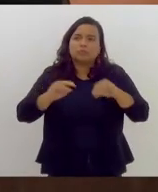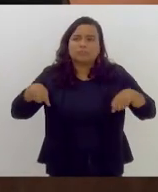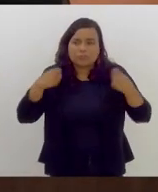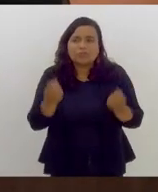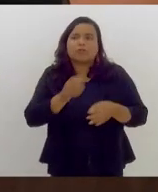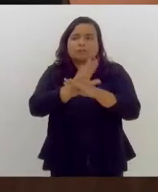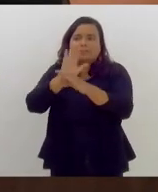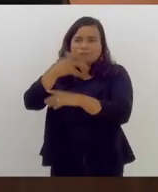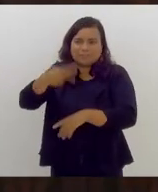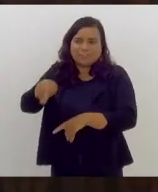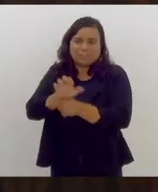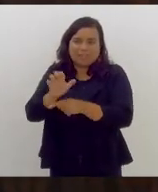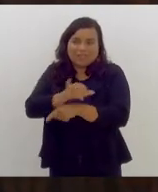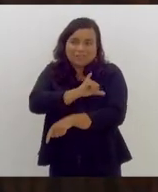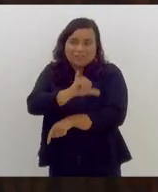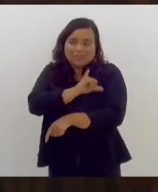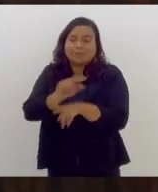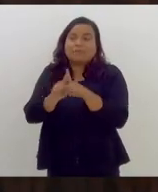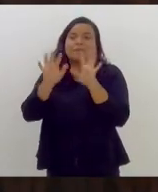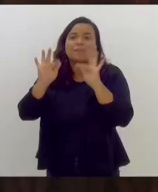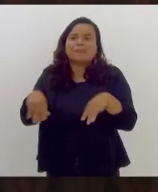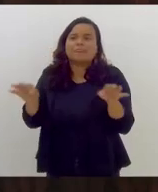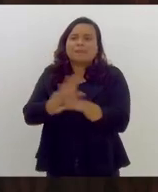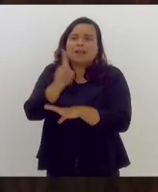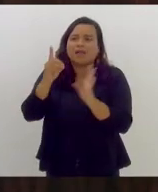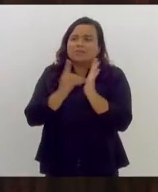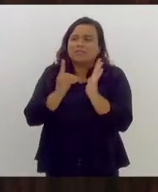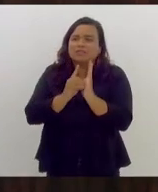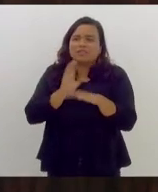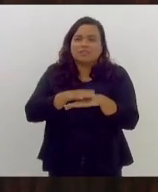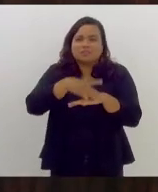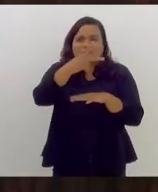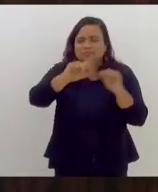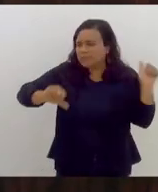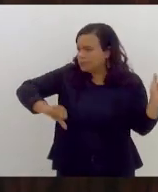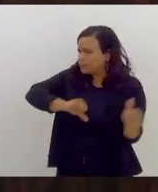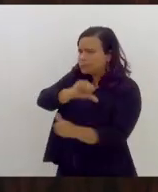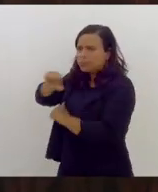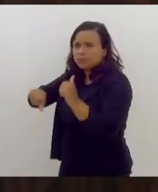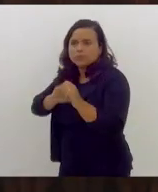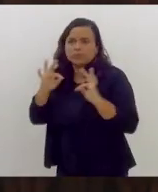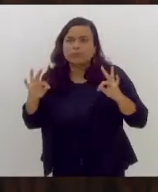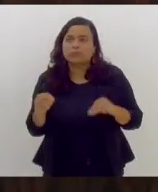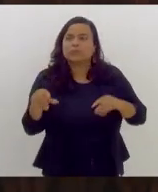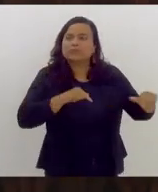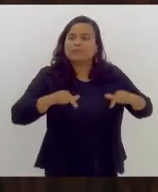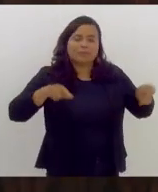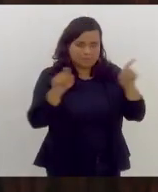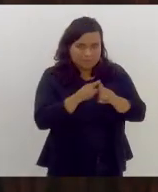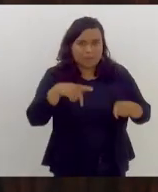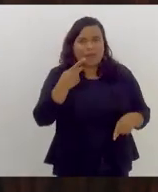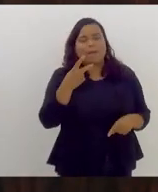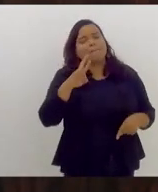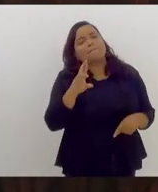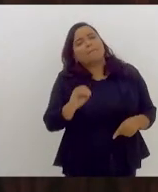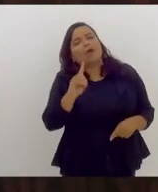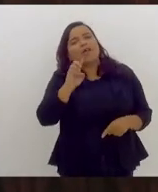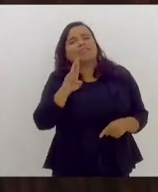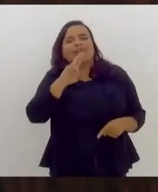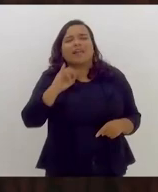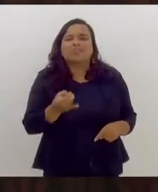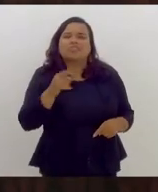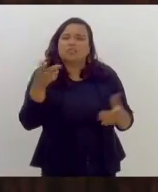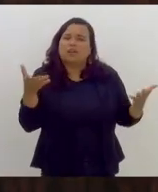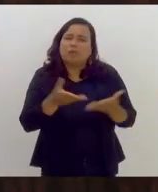Janeiro. E para finalizar, acho que o que você fez no Detran foi uma verdadeira revolução, passa muito pelo trabalho também do Proderj. Eu acho que você hoje tem uma